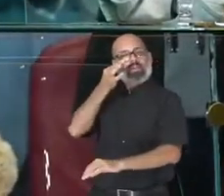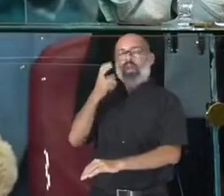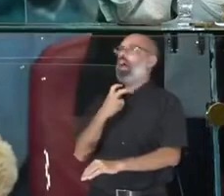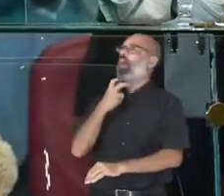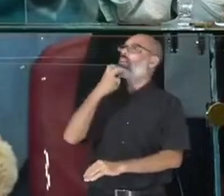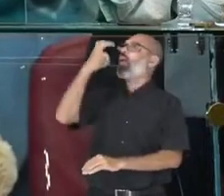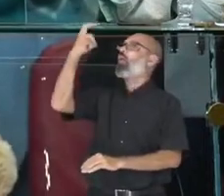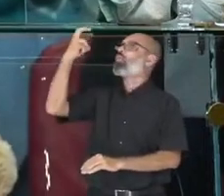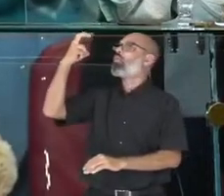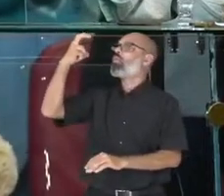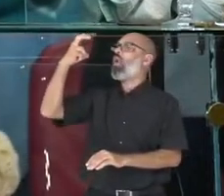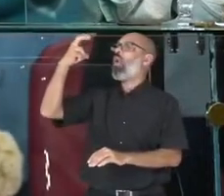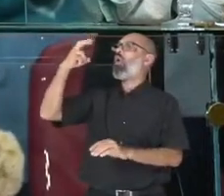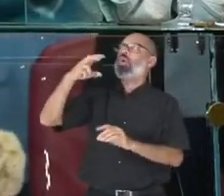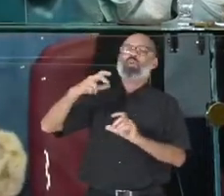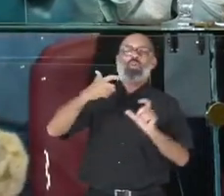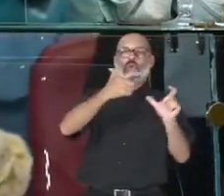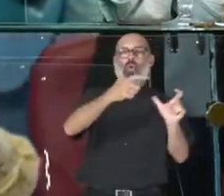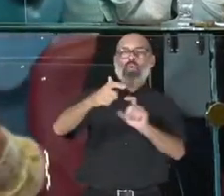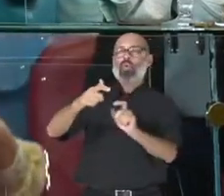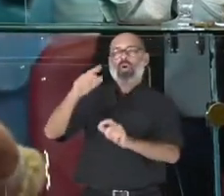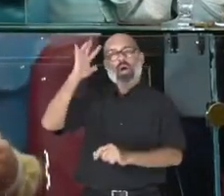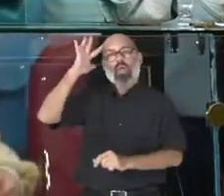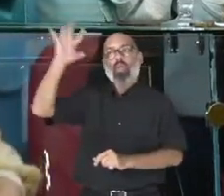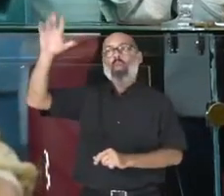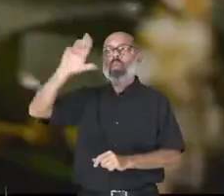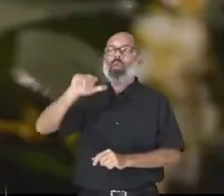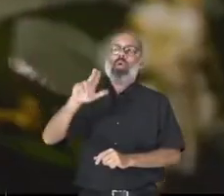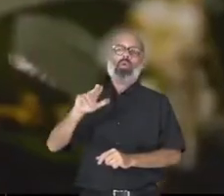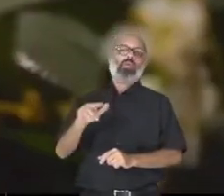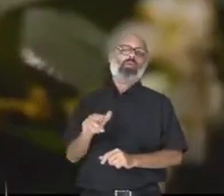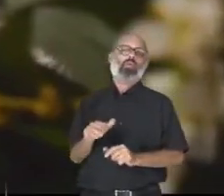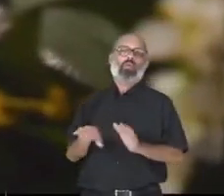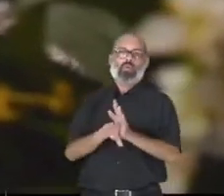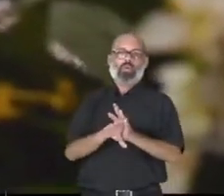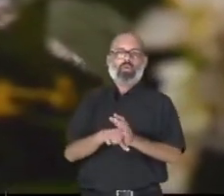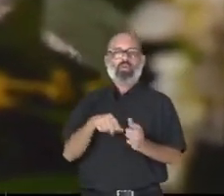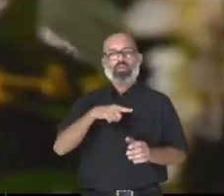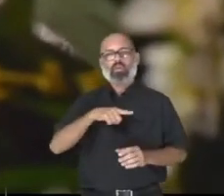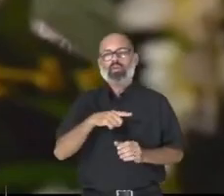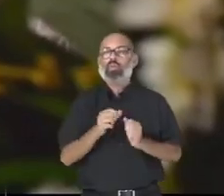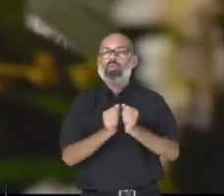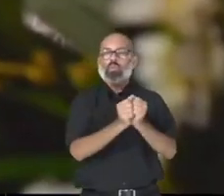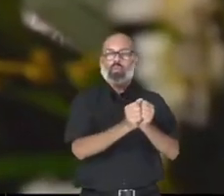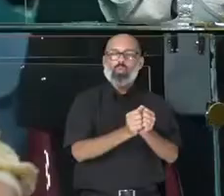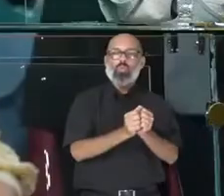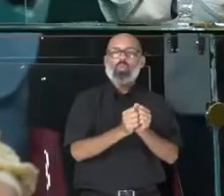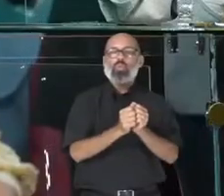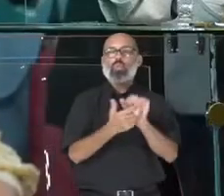será ouvida em lugares que você jamais imaginou chegar. Porque o que tenho contigo,